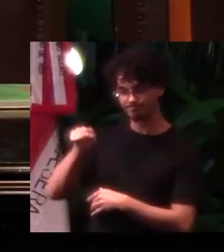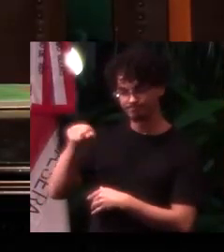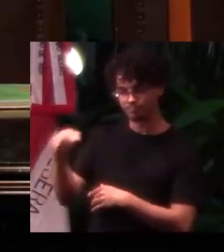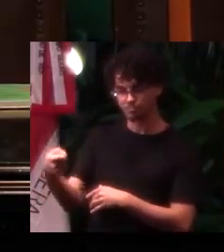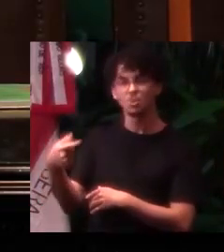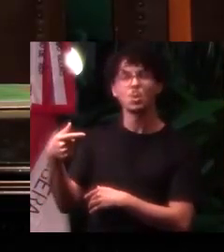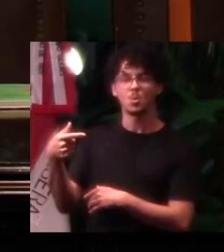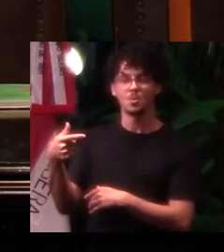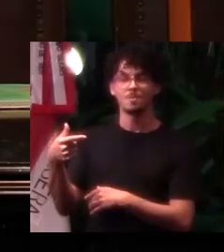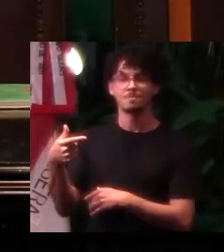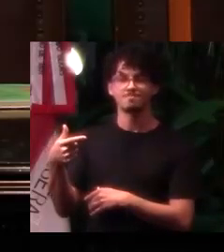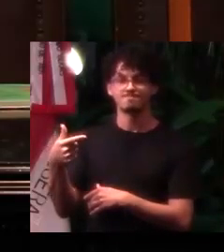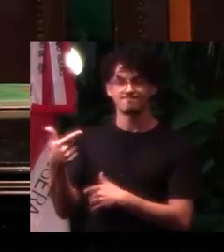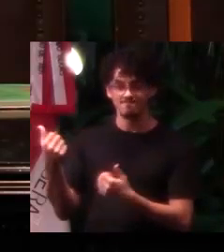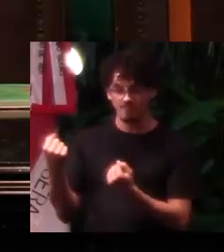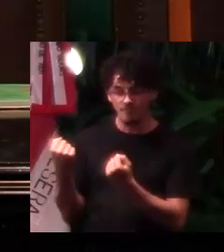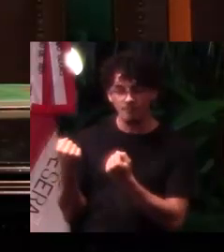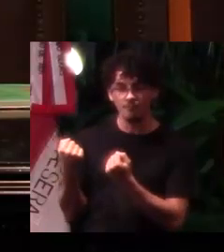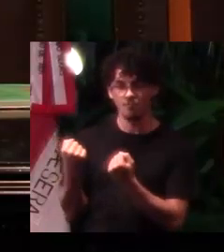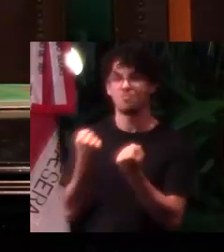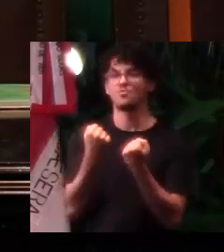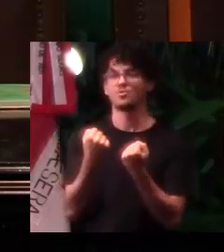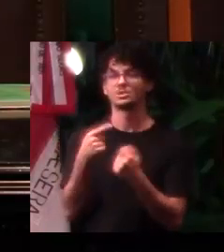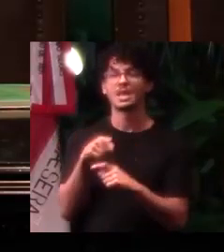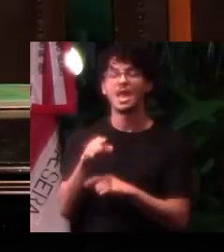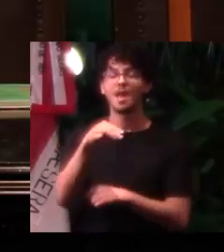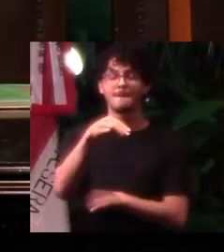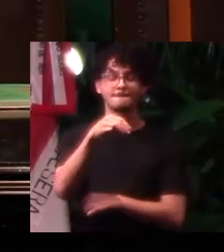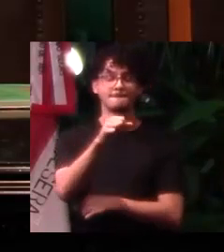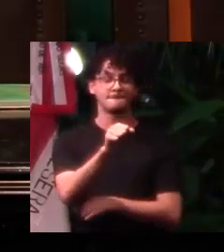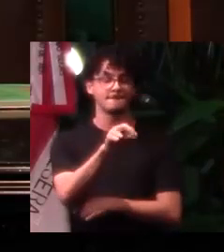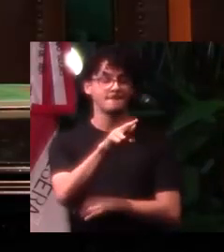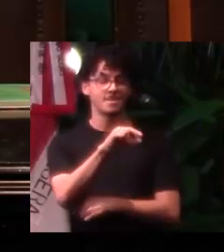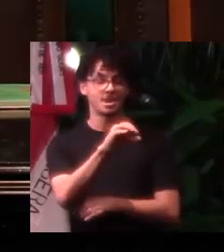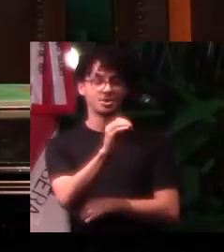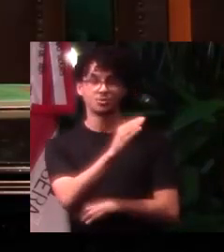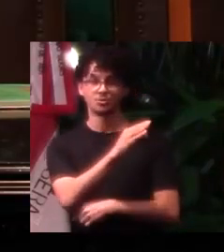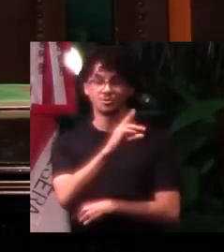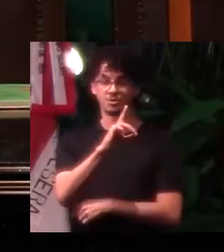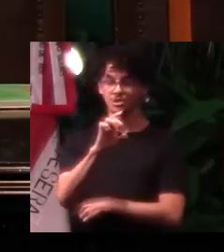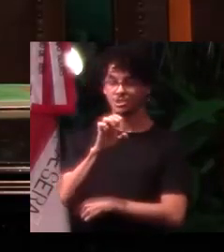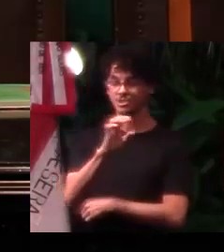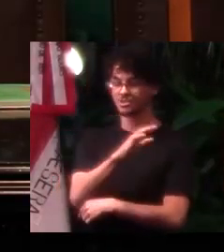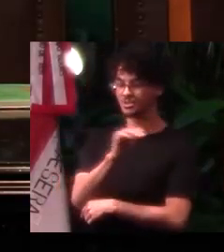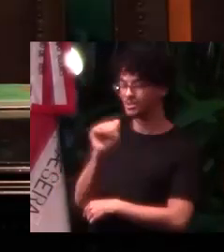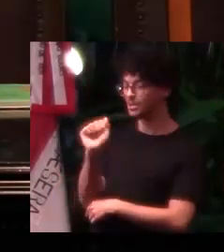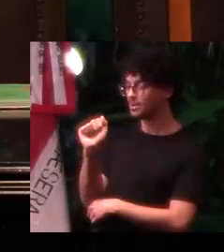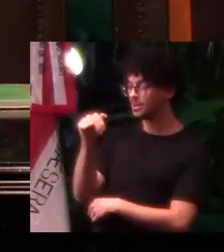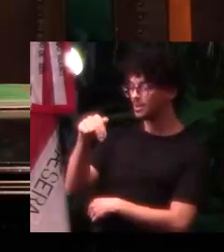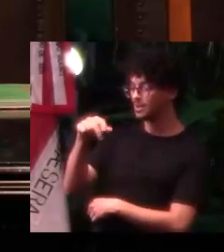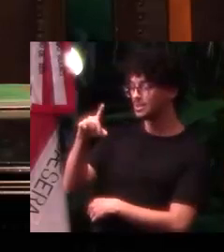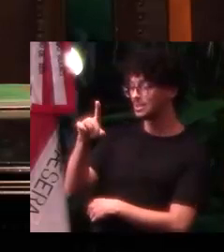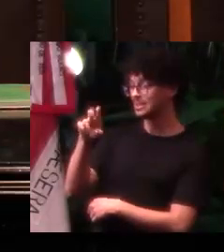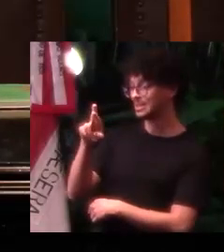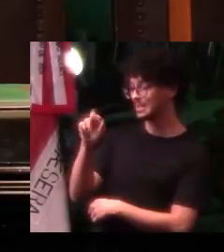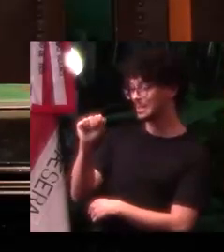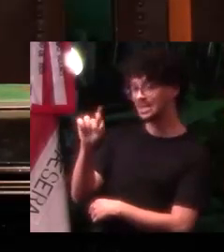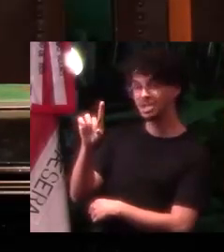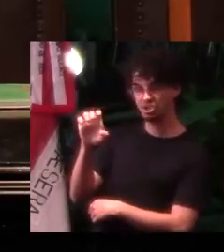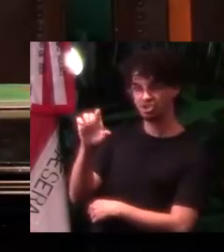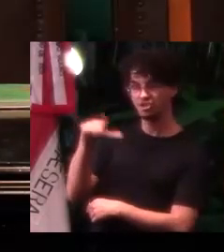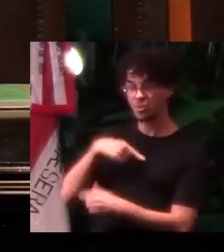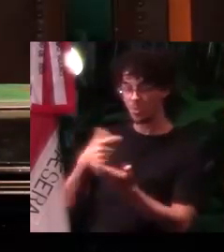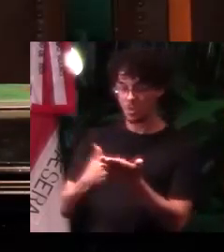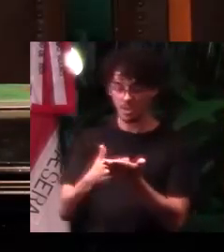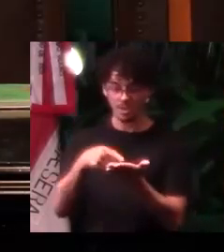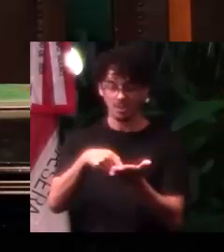viria depois, como em Mário de Andrade, por exemplo, que vai falar na sua Pauliceia, ou melhor, no